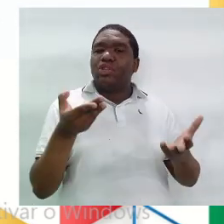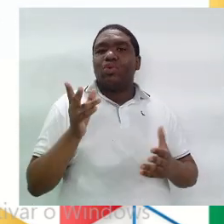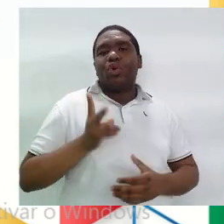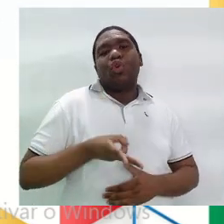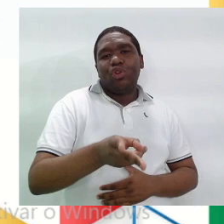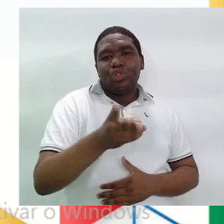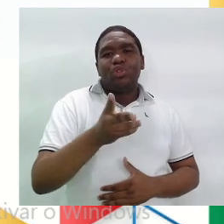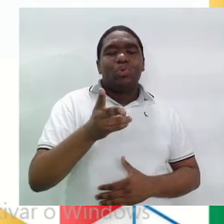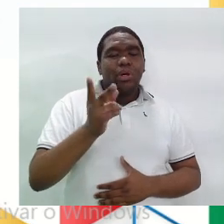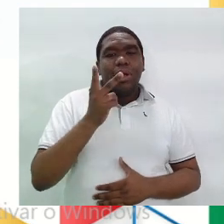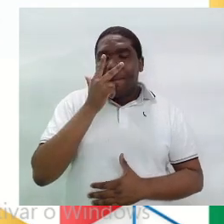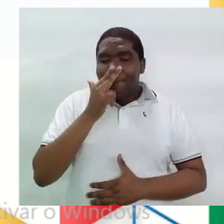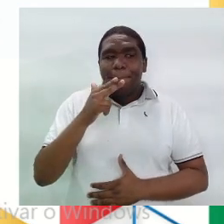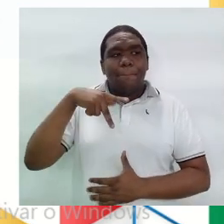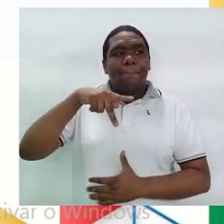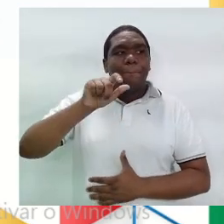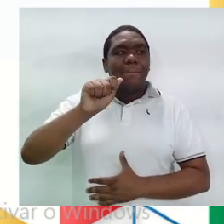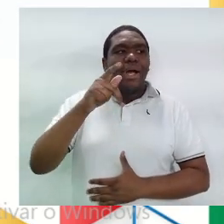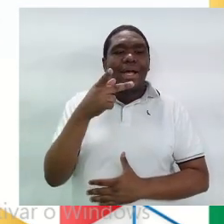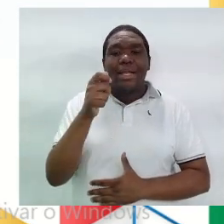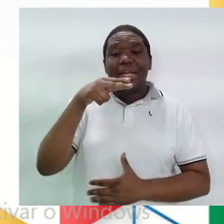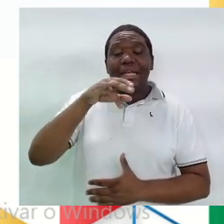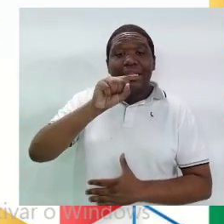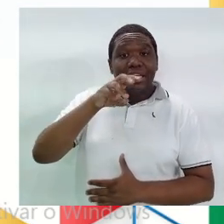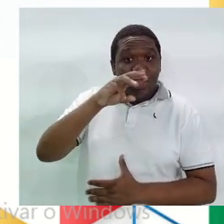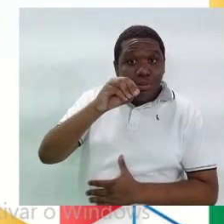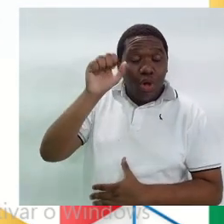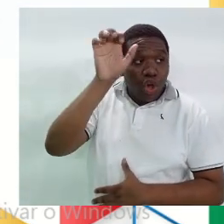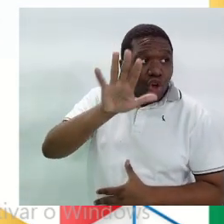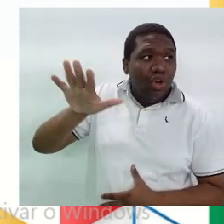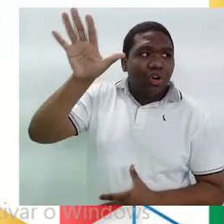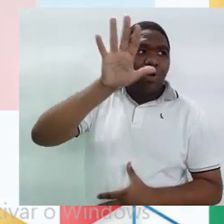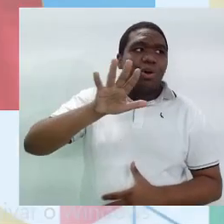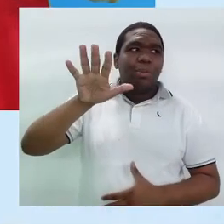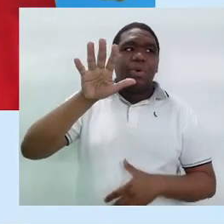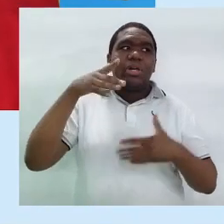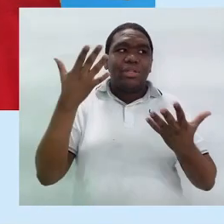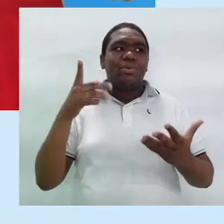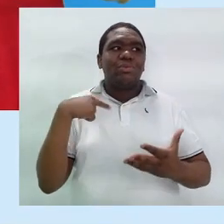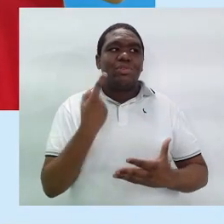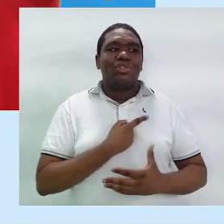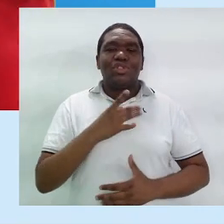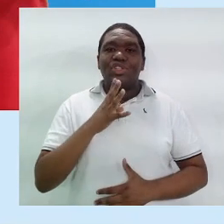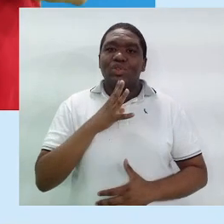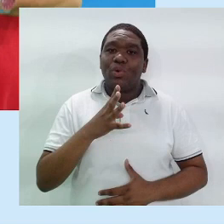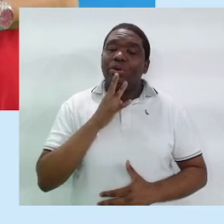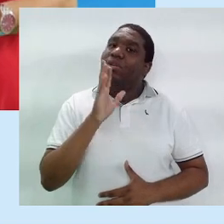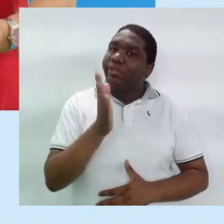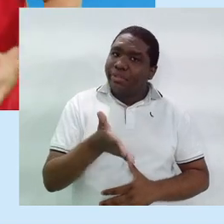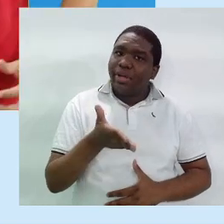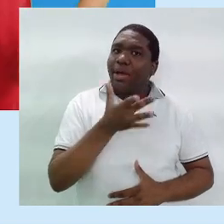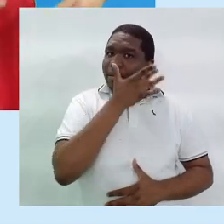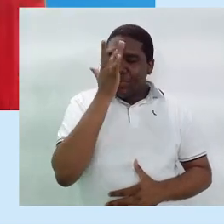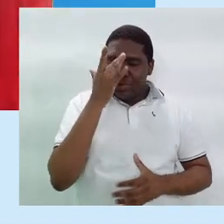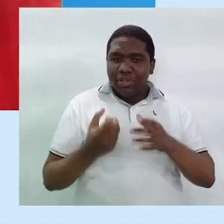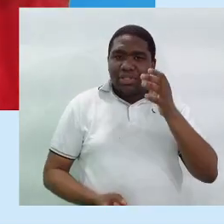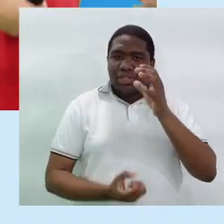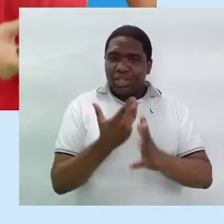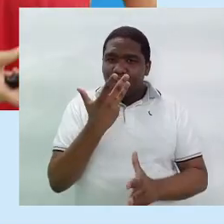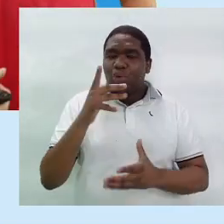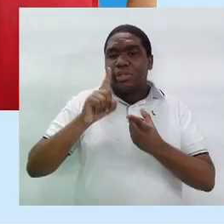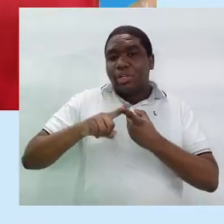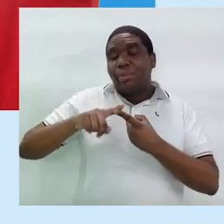continuação do paganismo europeu. Então, já estamos conhecendo além do seu fundador, a